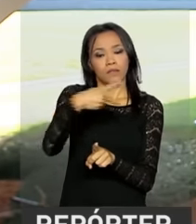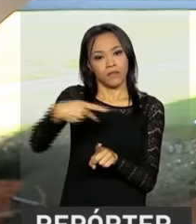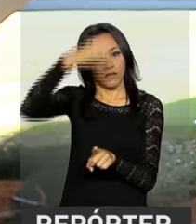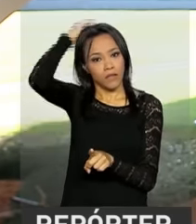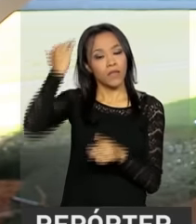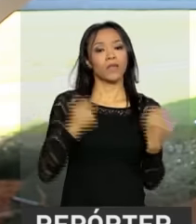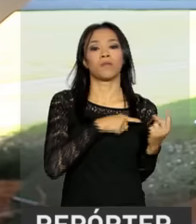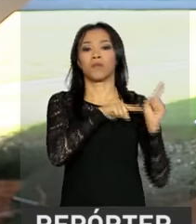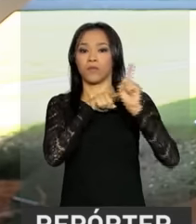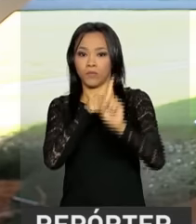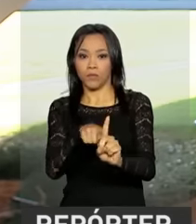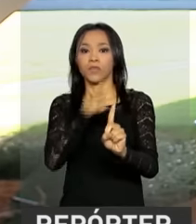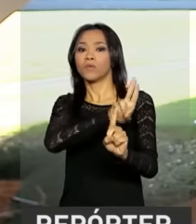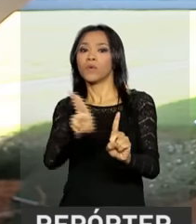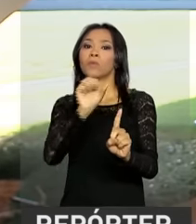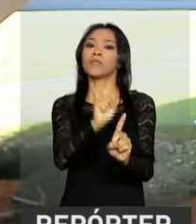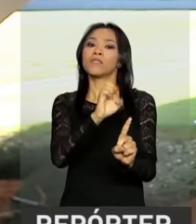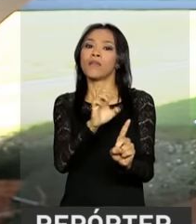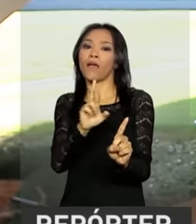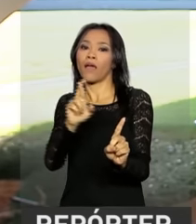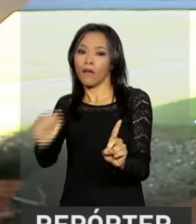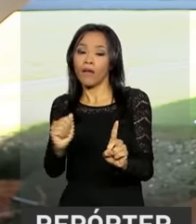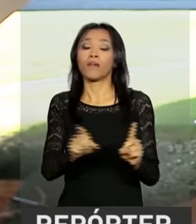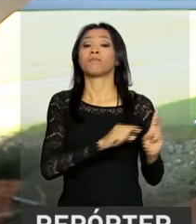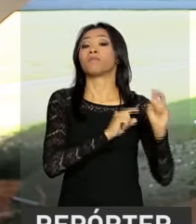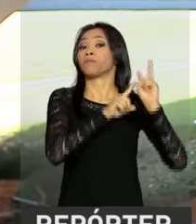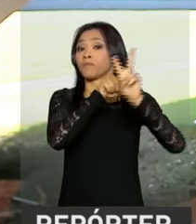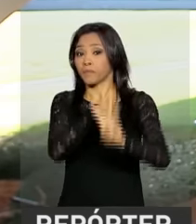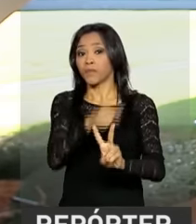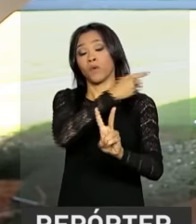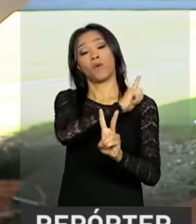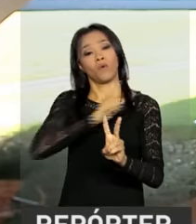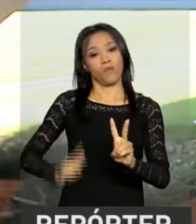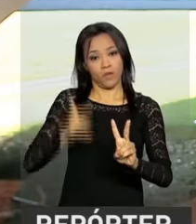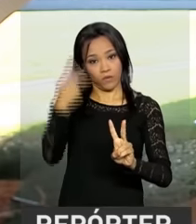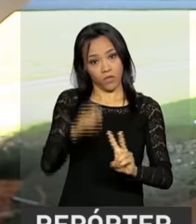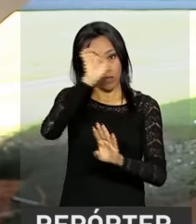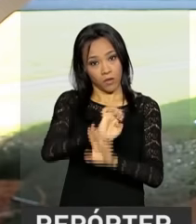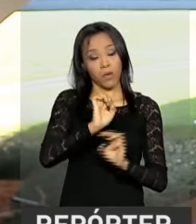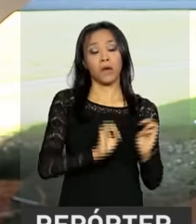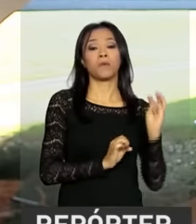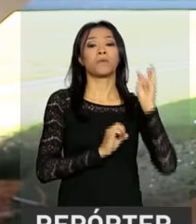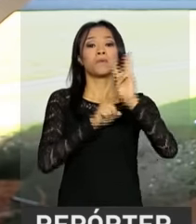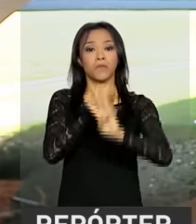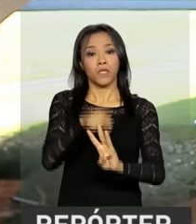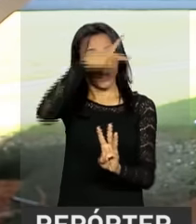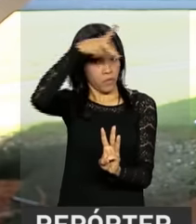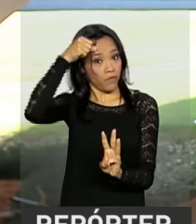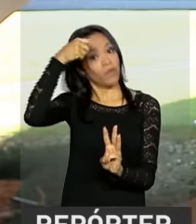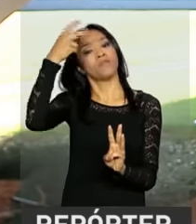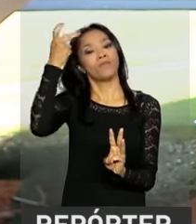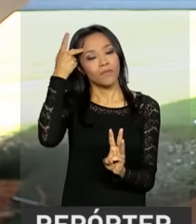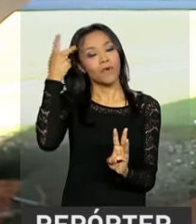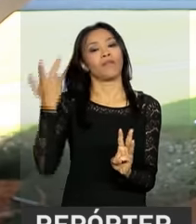o ministro das Relações Exteriores, José Serra, o governador do estado de São Paulo, Geraldo Alckmin, e o prefeito de São Paulo,